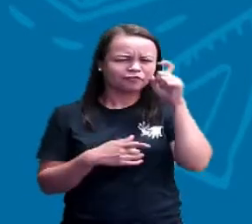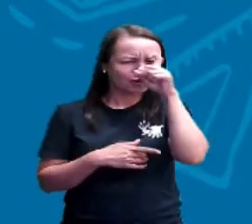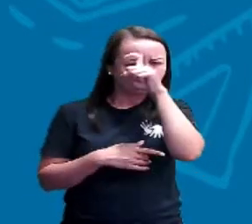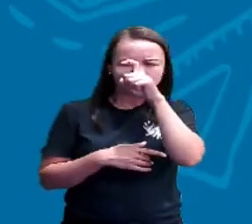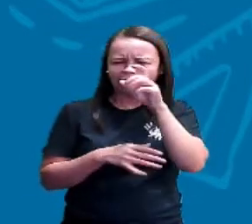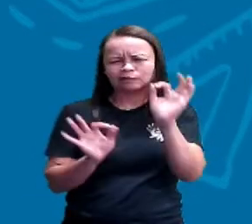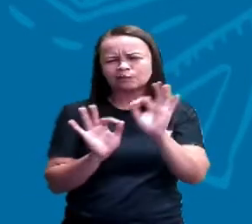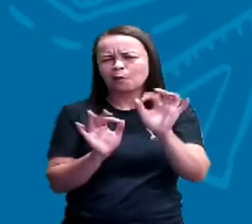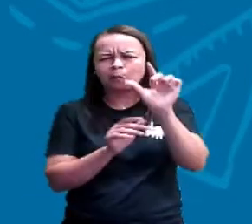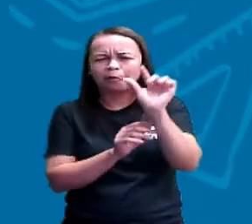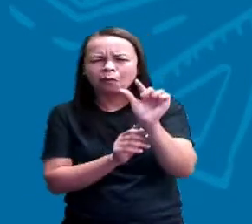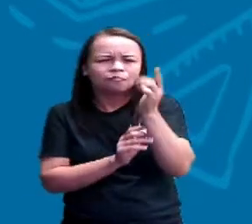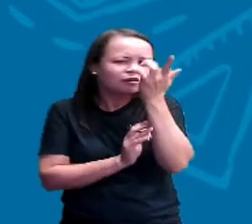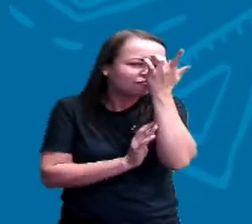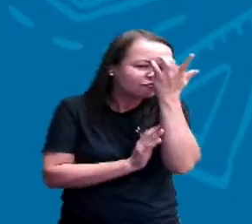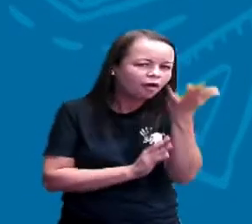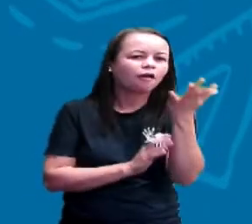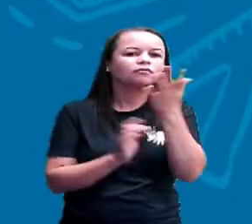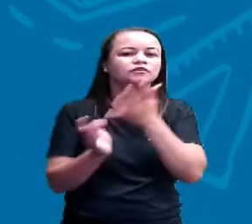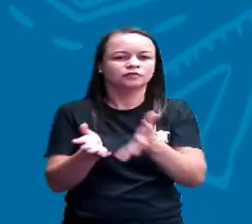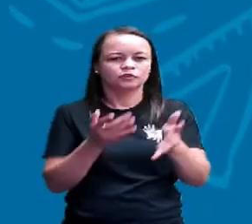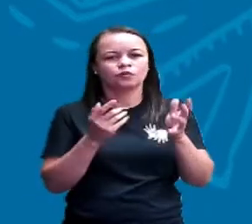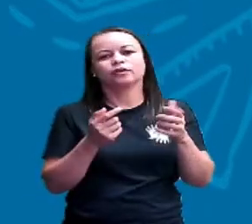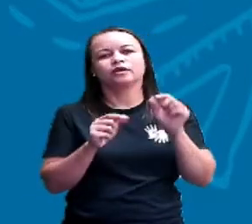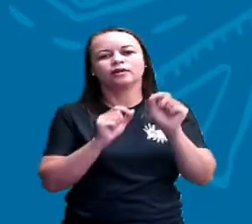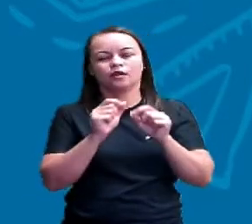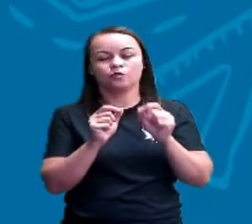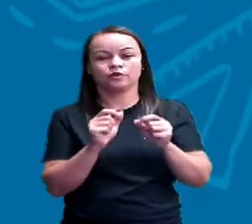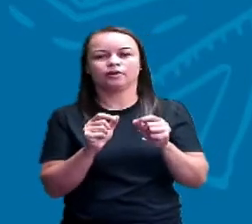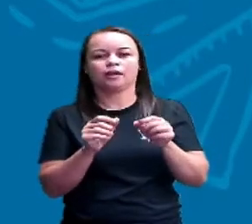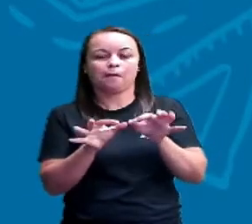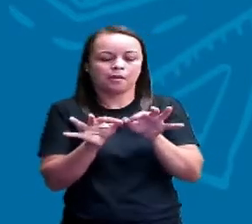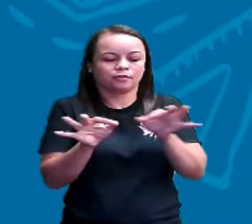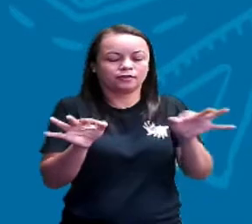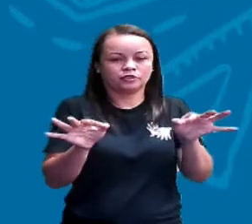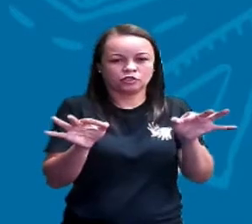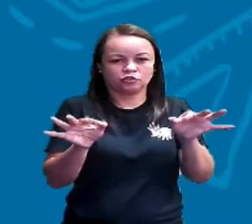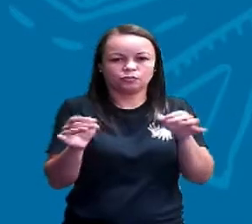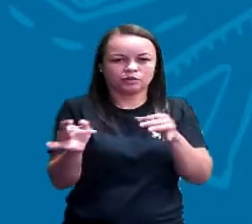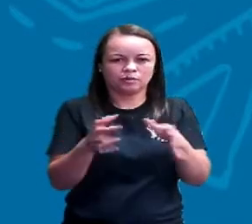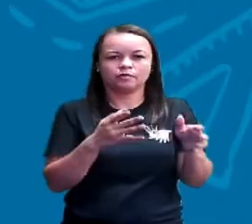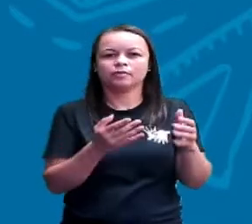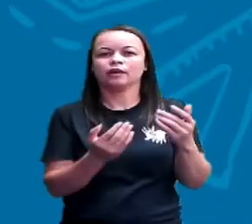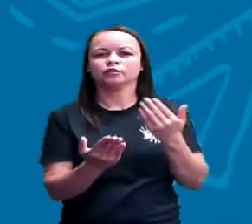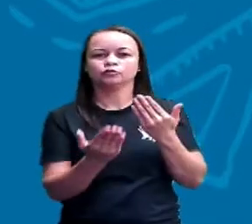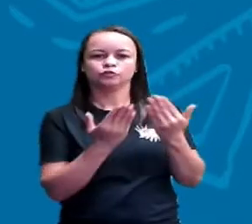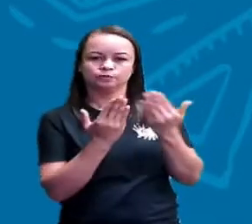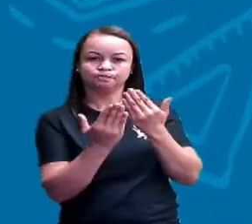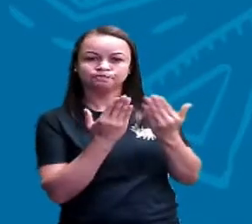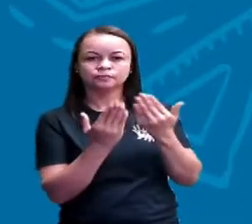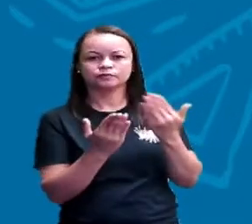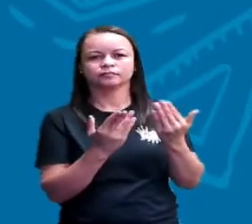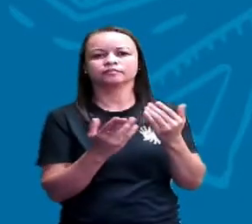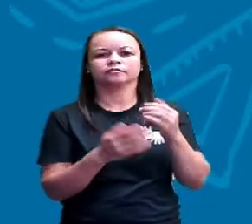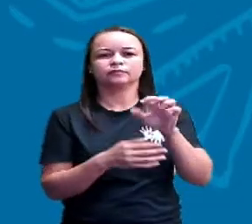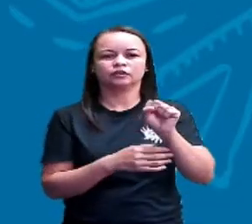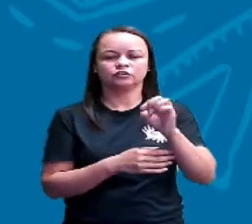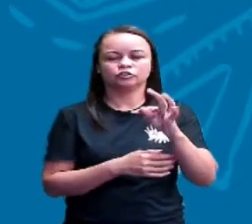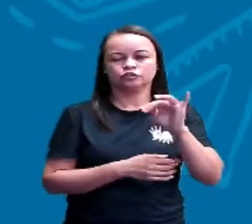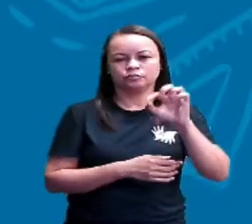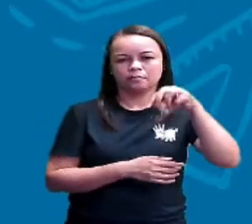que é medidas de comprimento, estimativa, comparação e medição